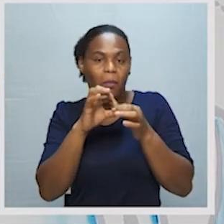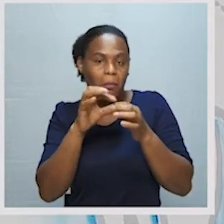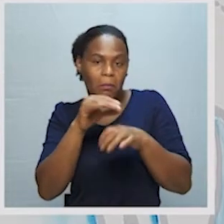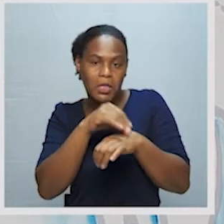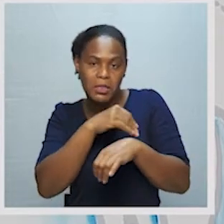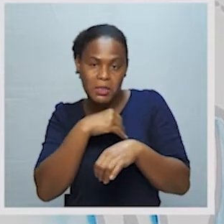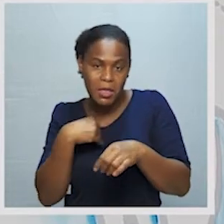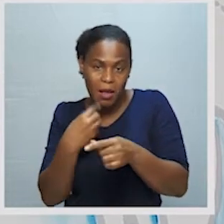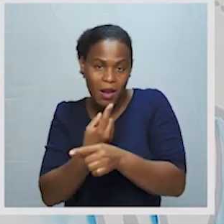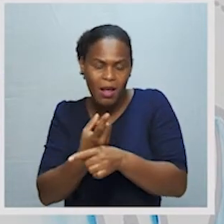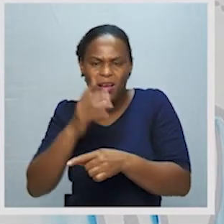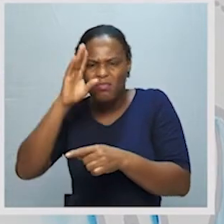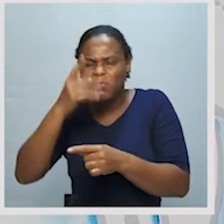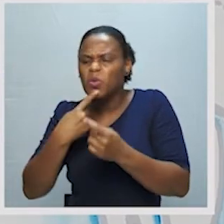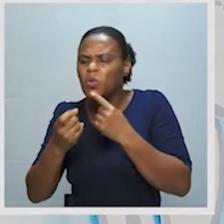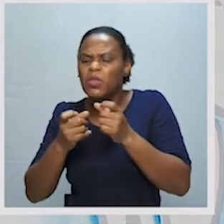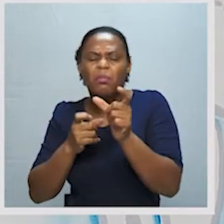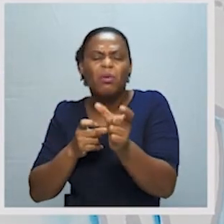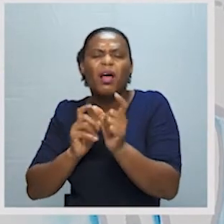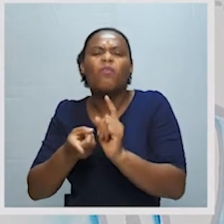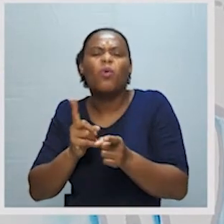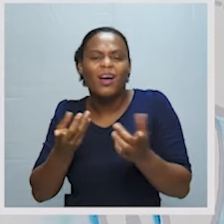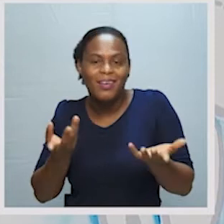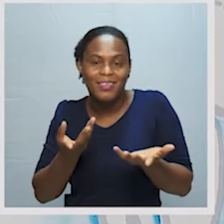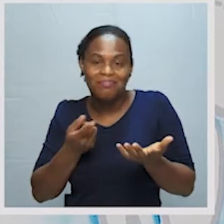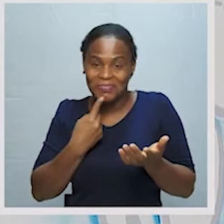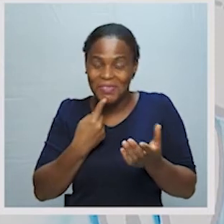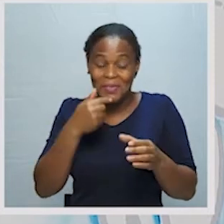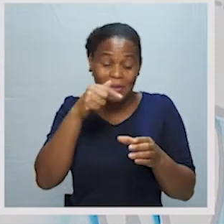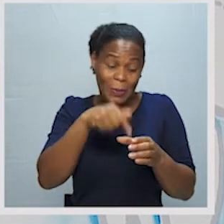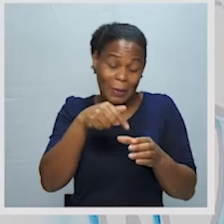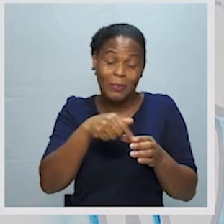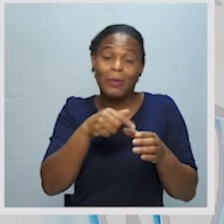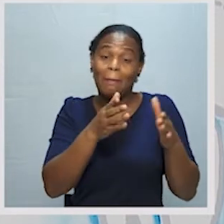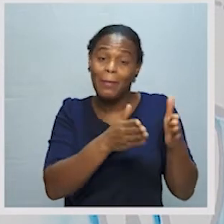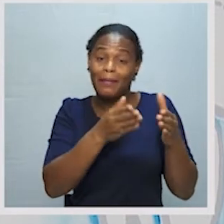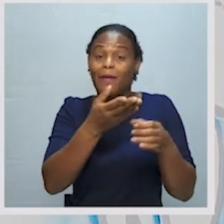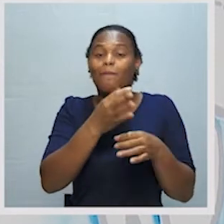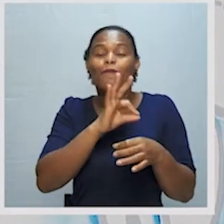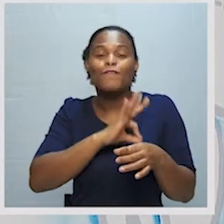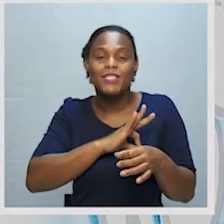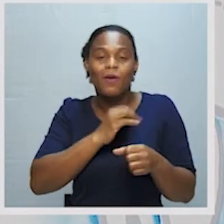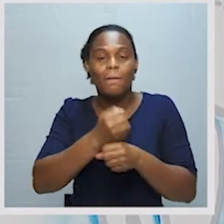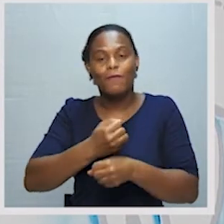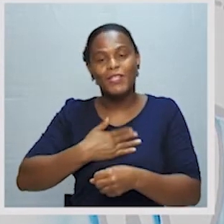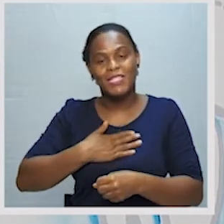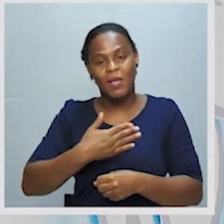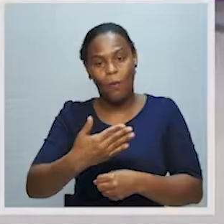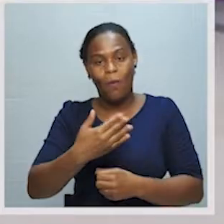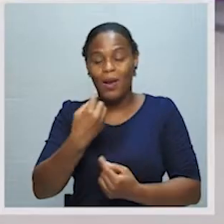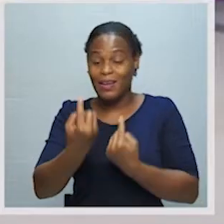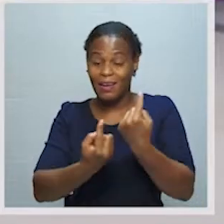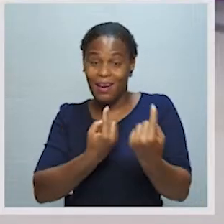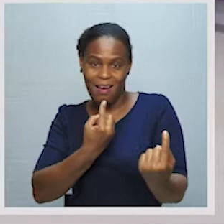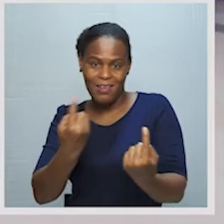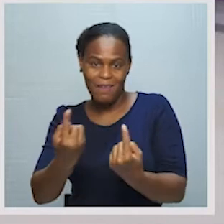a medicina para saber o que é isto desse vocábulo. Então está dentro dessa vertente profissional, ou seja, é a profissão,